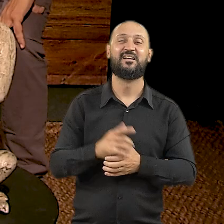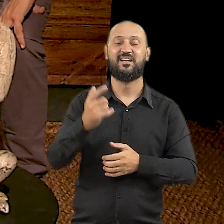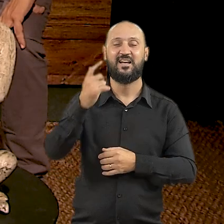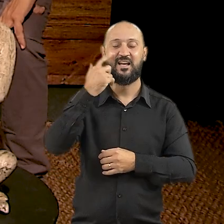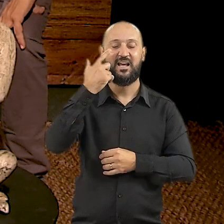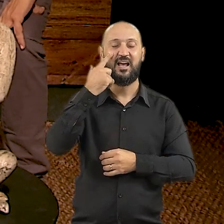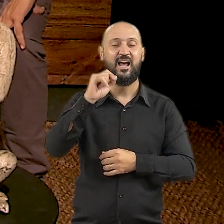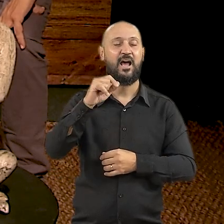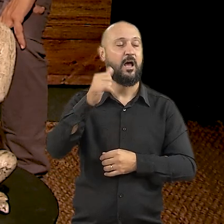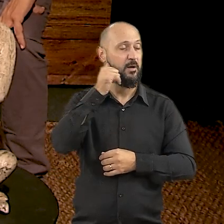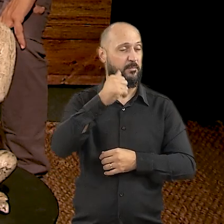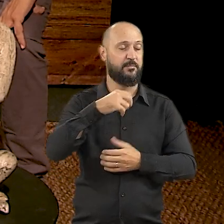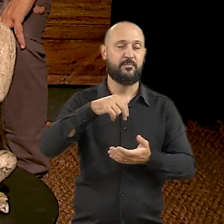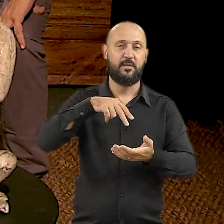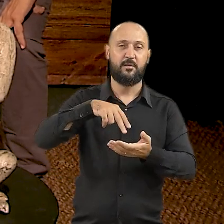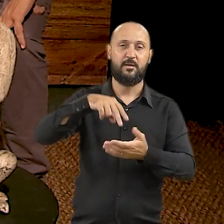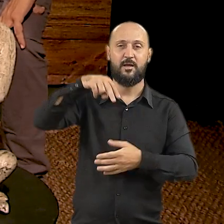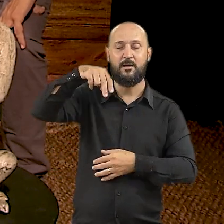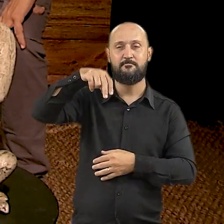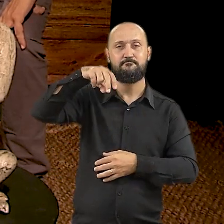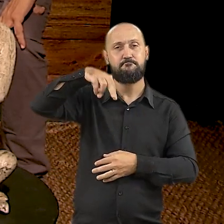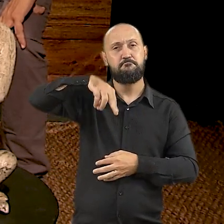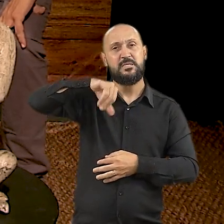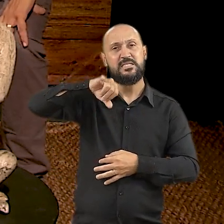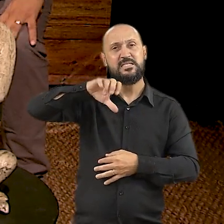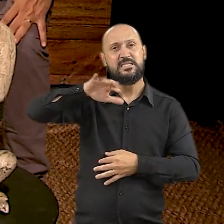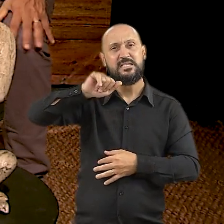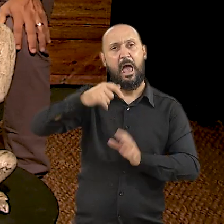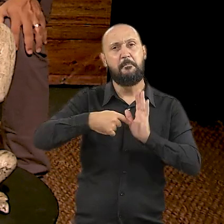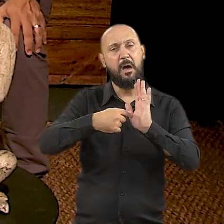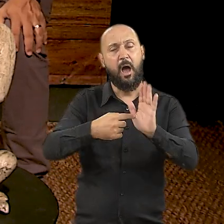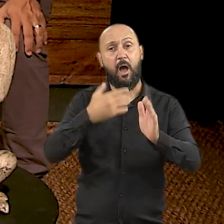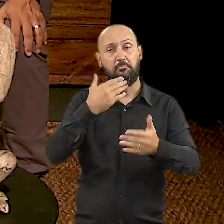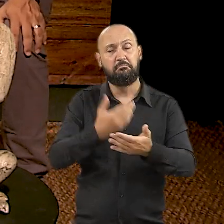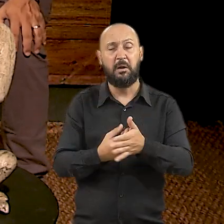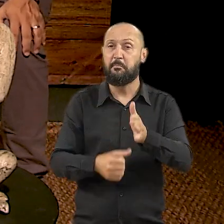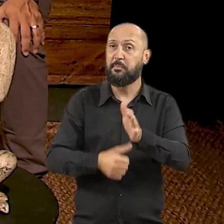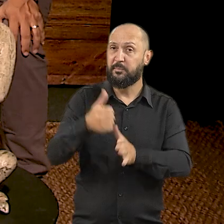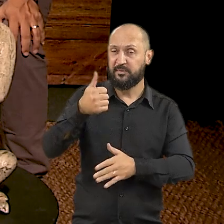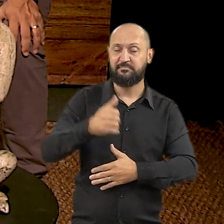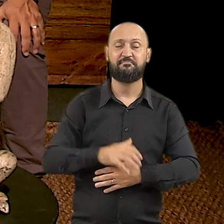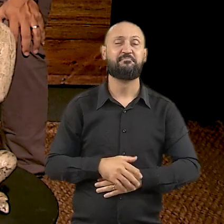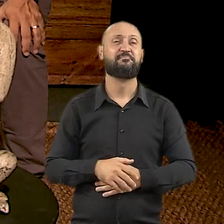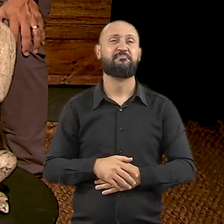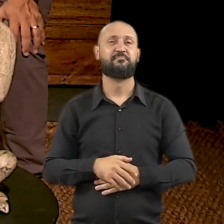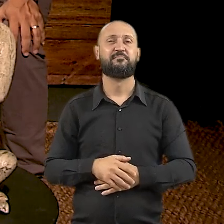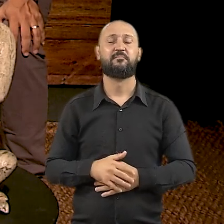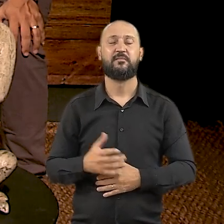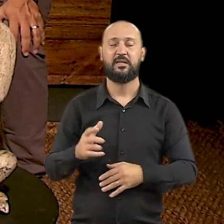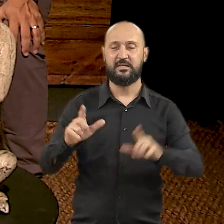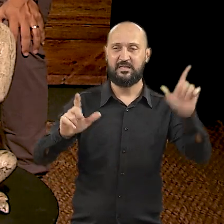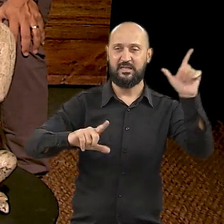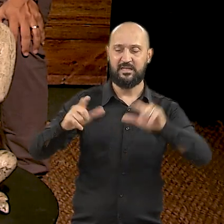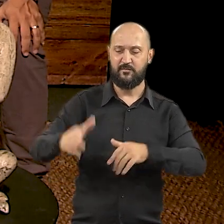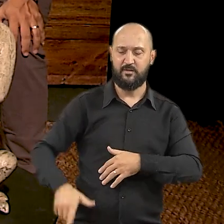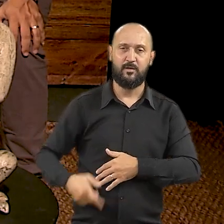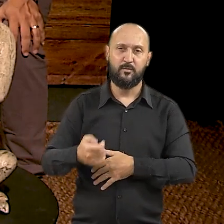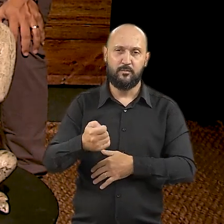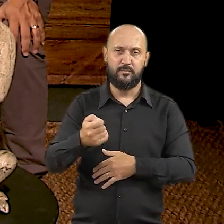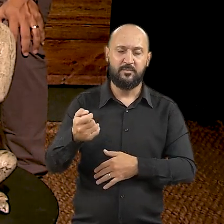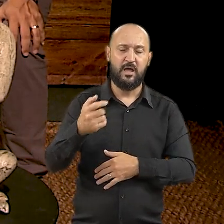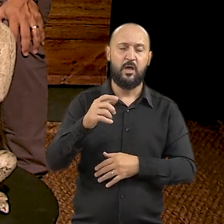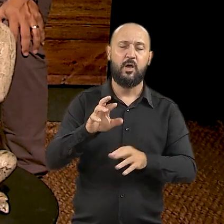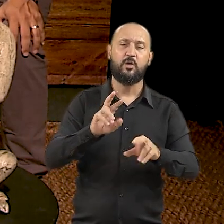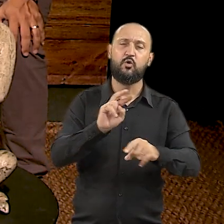E a Misca já apresentava, a Misca é pioneira. E a gente, o controle da televisão,